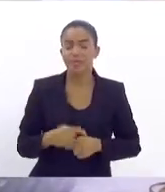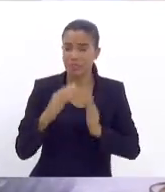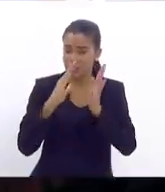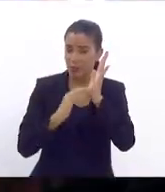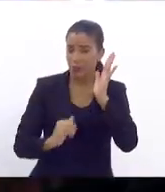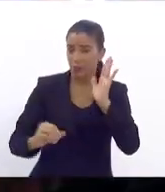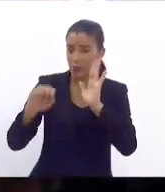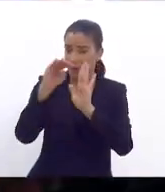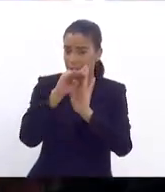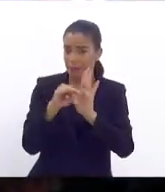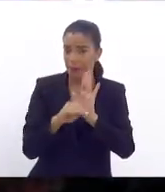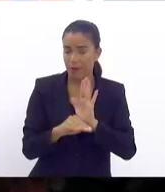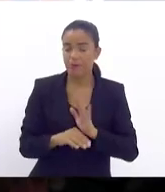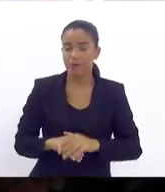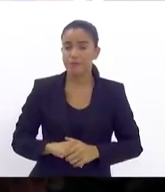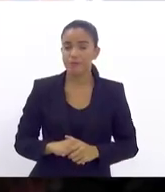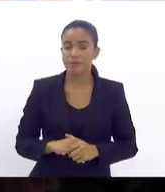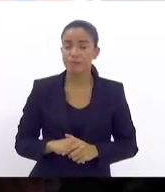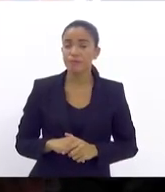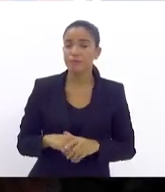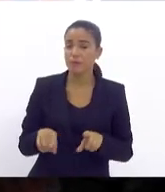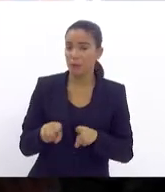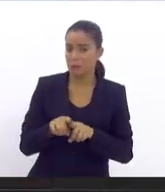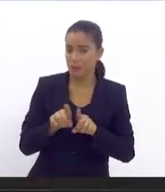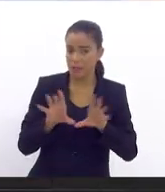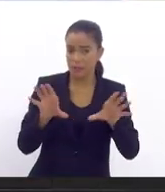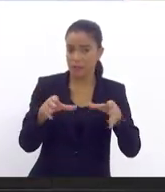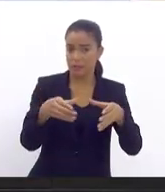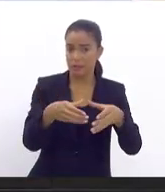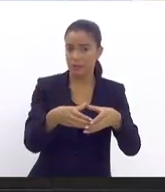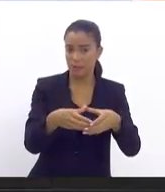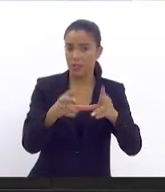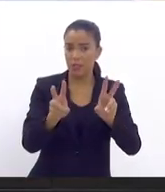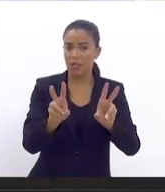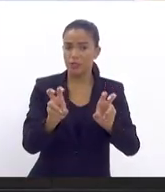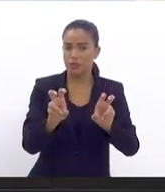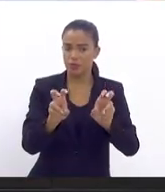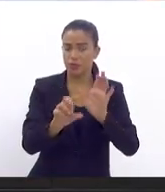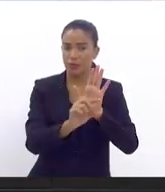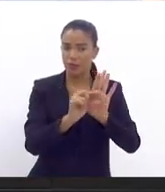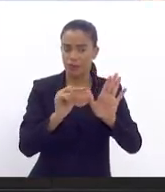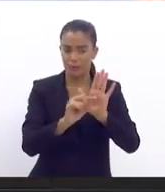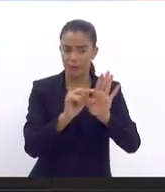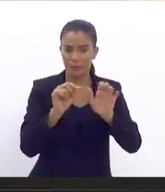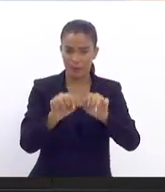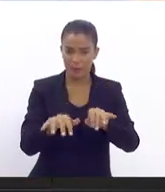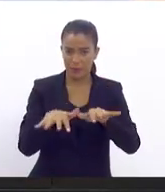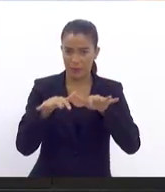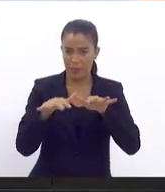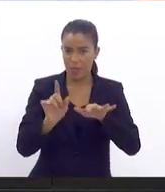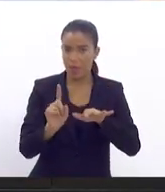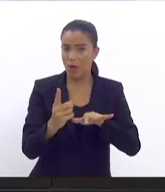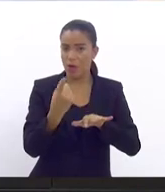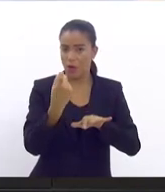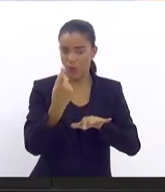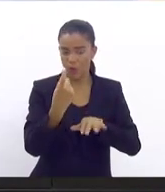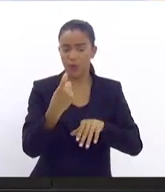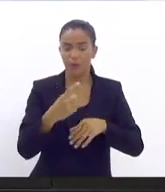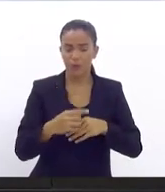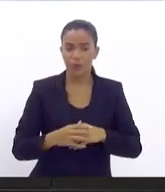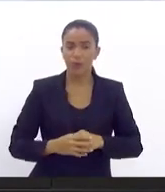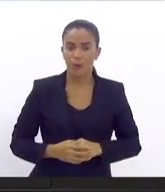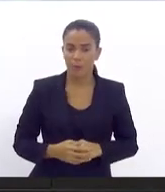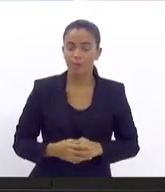de pauta a pedido do autor. Lembrando que esse bloco é o bloco sobre emendas de plenário, o único projeto de relatoria do deputado doutor Serginho.